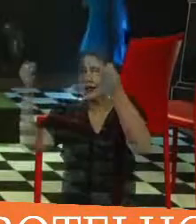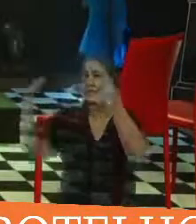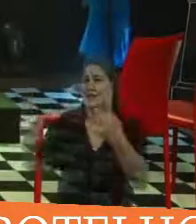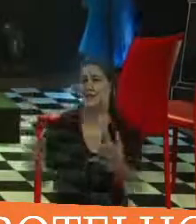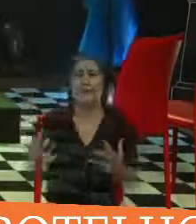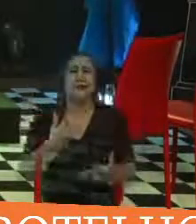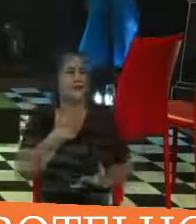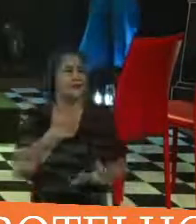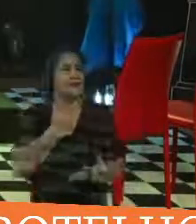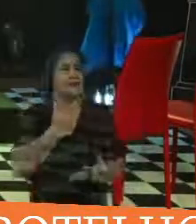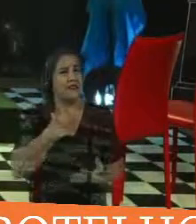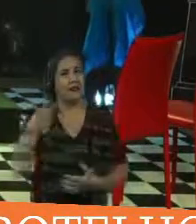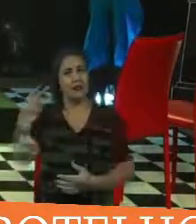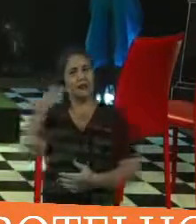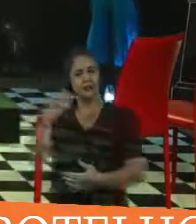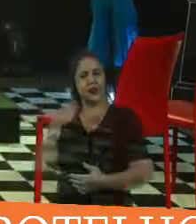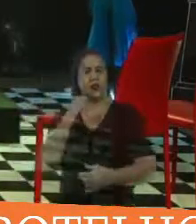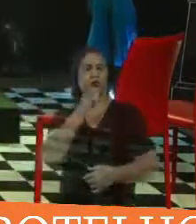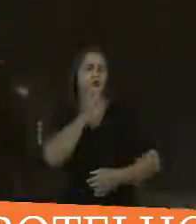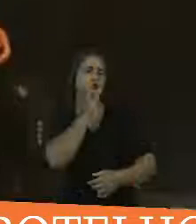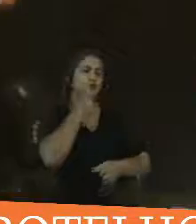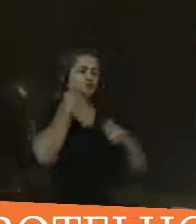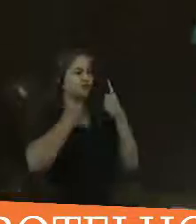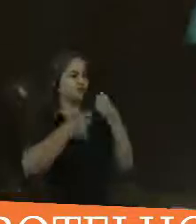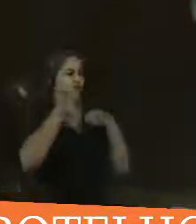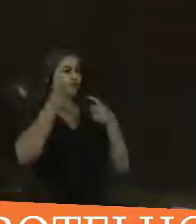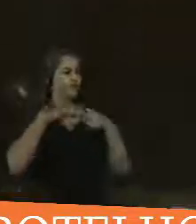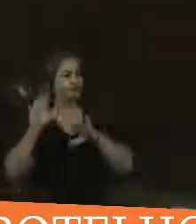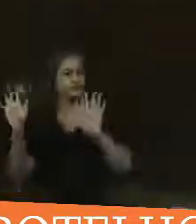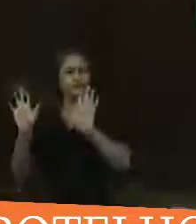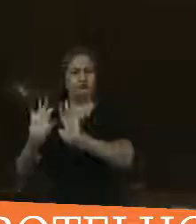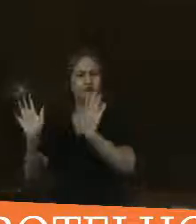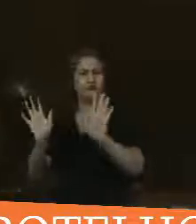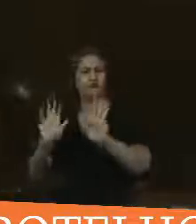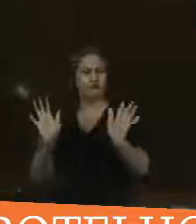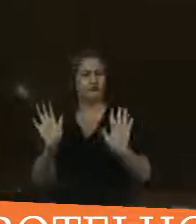que me viu triste chorar.